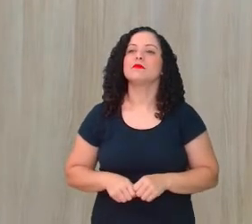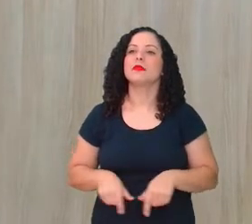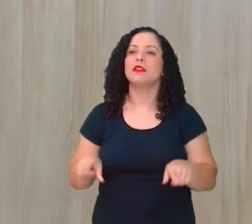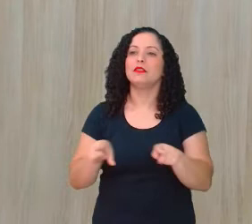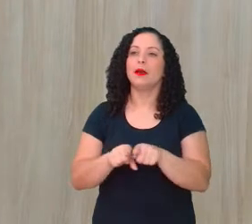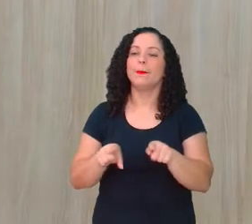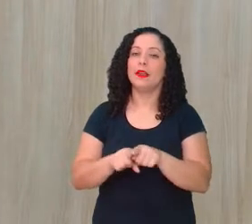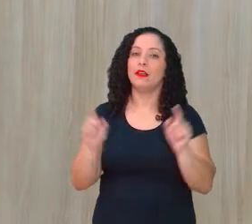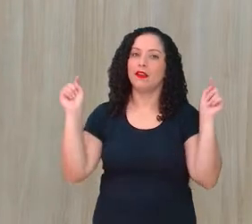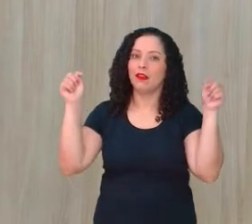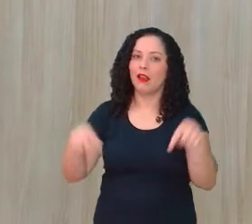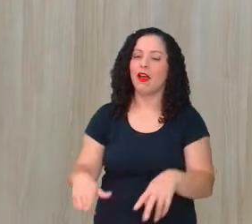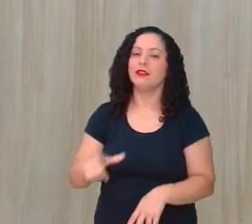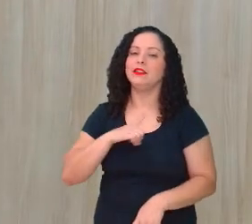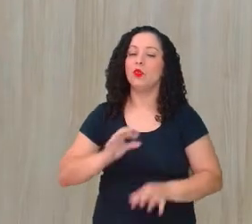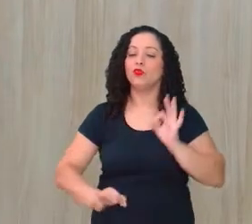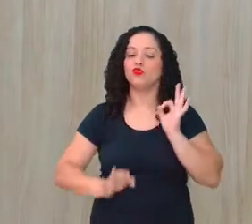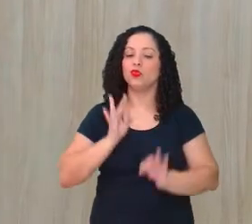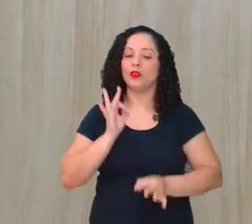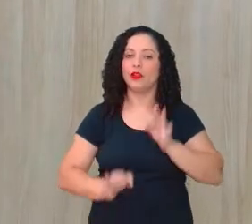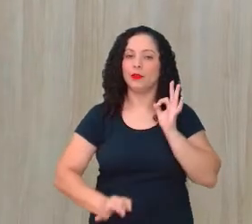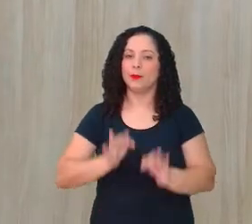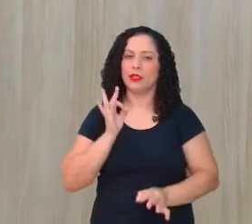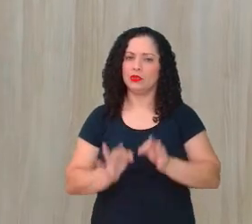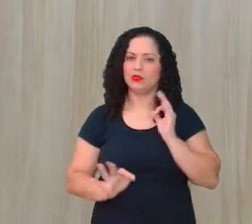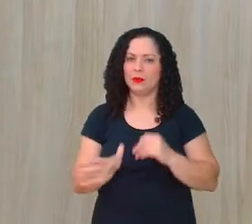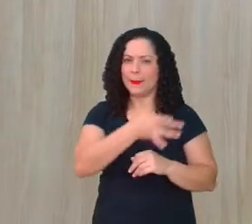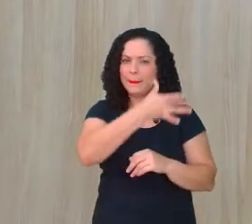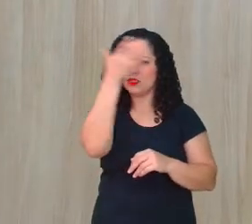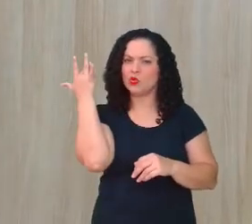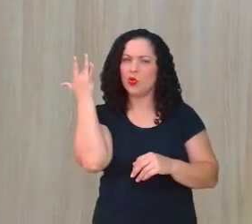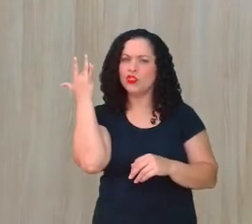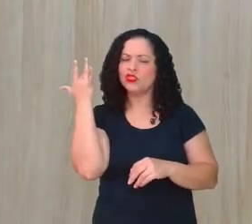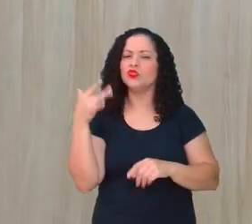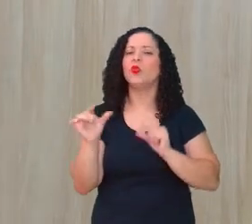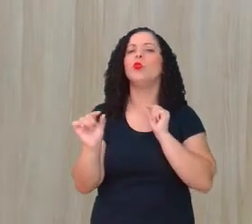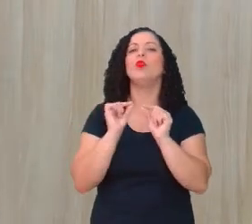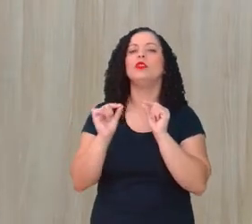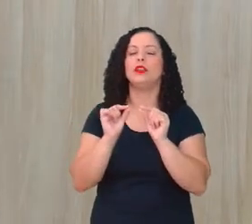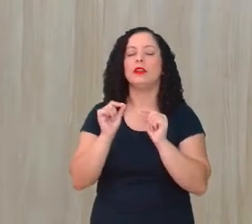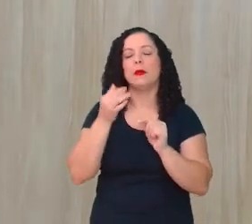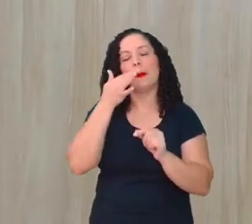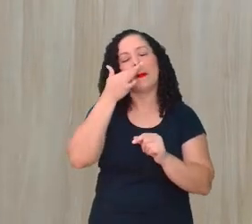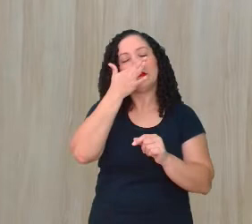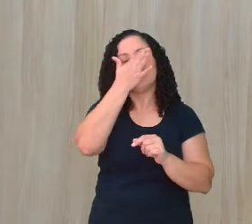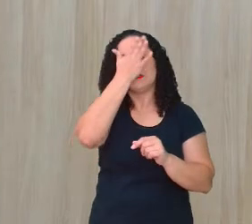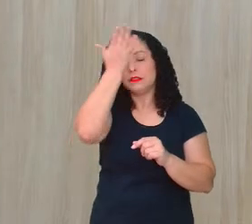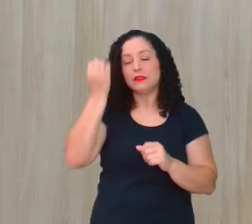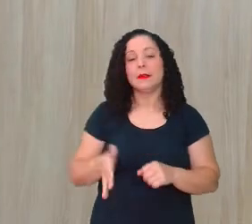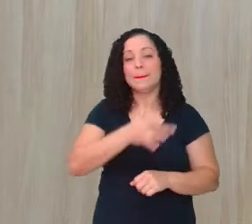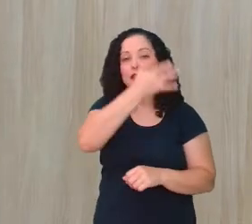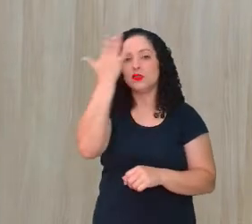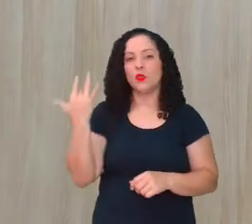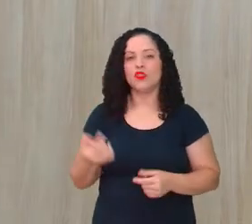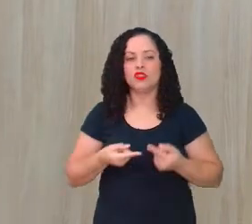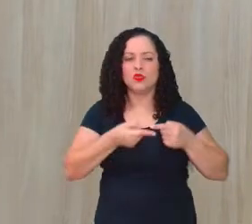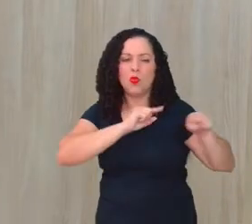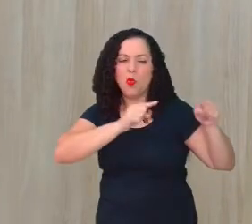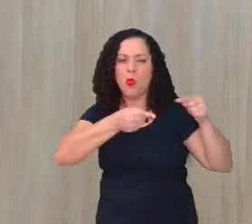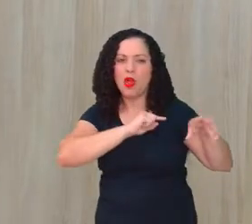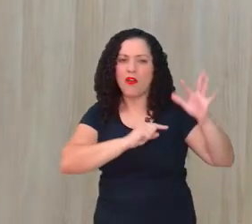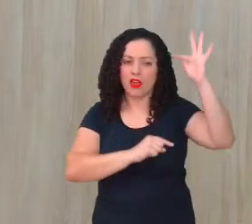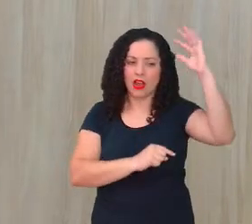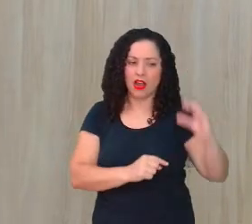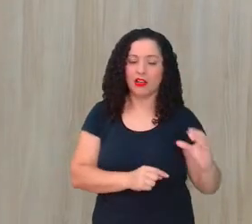gente tinha o julgamento aí das pessoas que eram consideradas hereges, ou seja, aquelas que iam de encontro à fé católica,